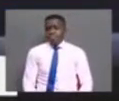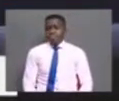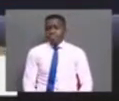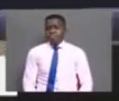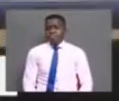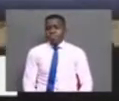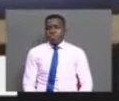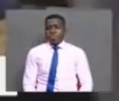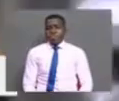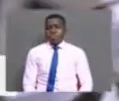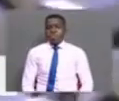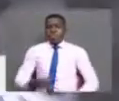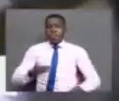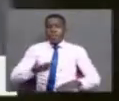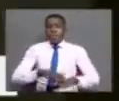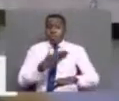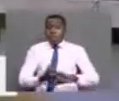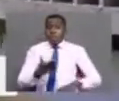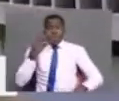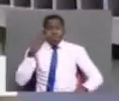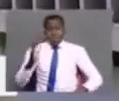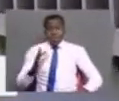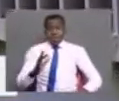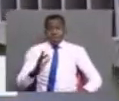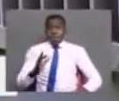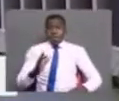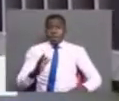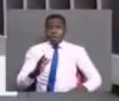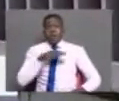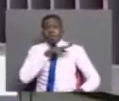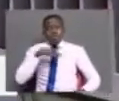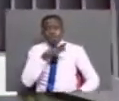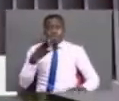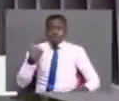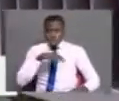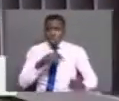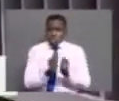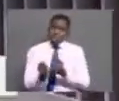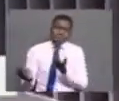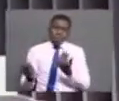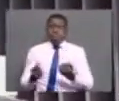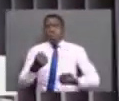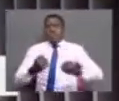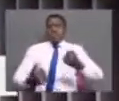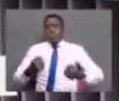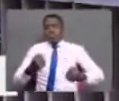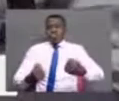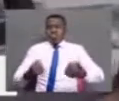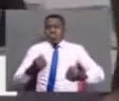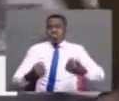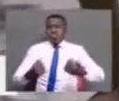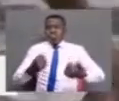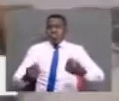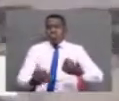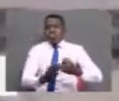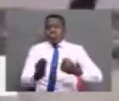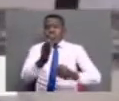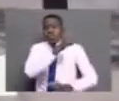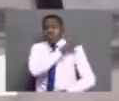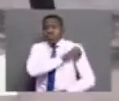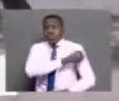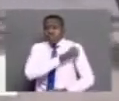e depois de conhecer a história acompanhamos a família ao hospital central do lubango